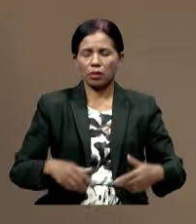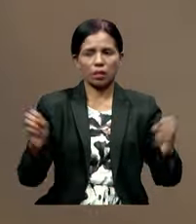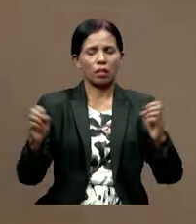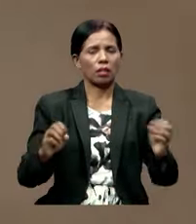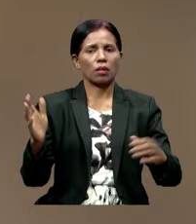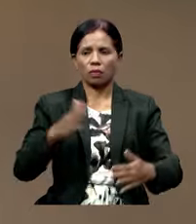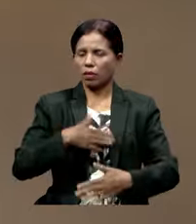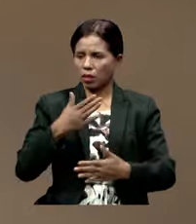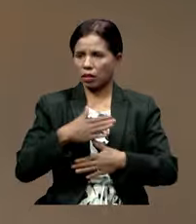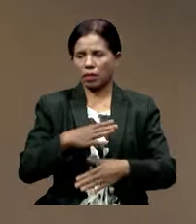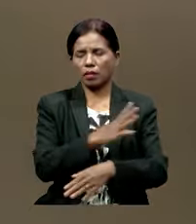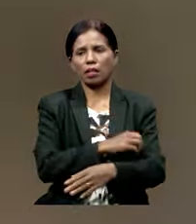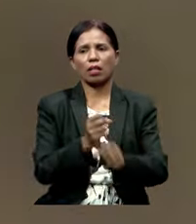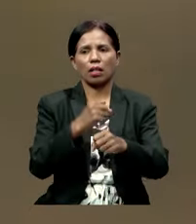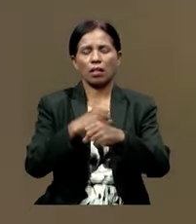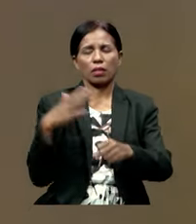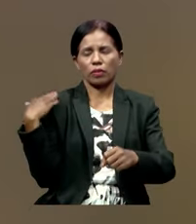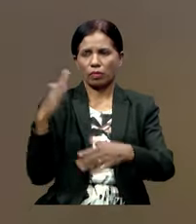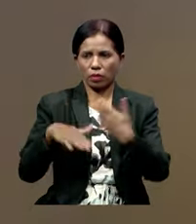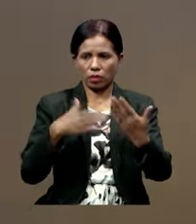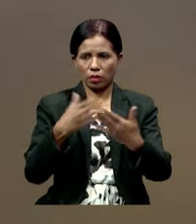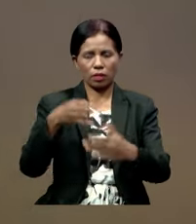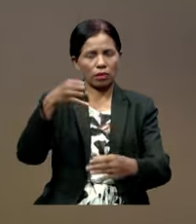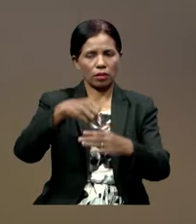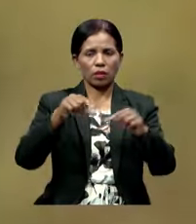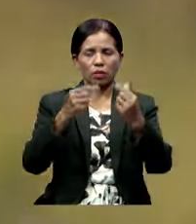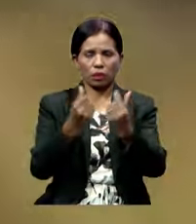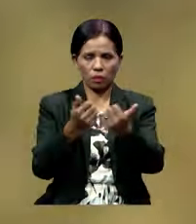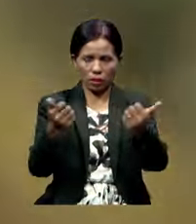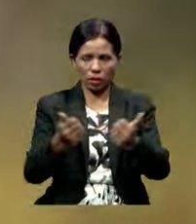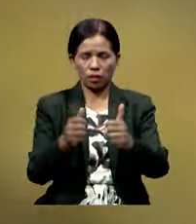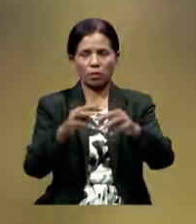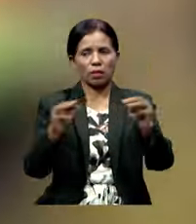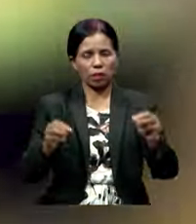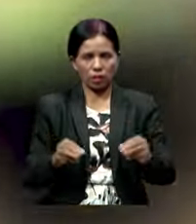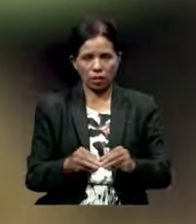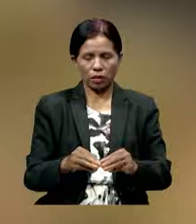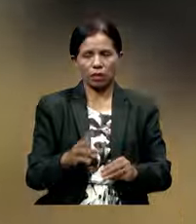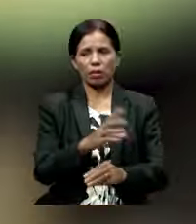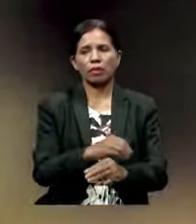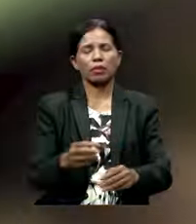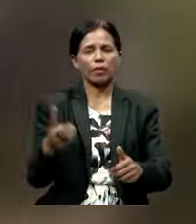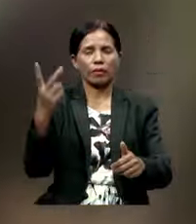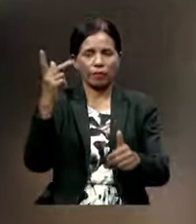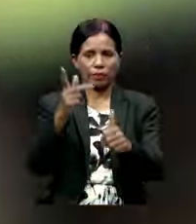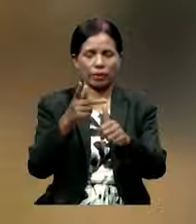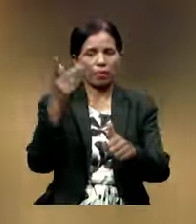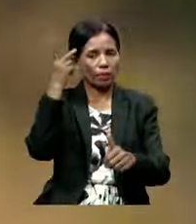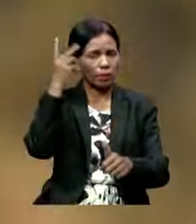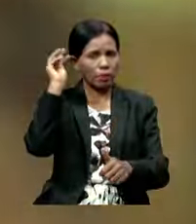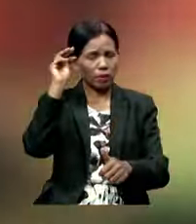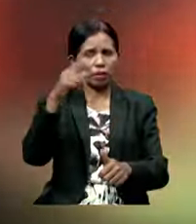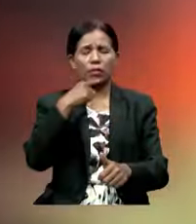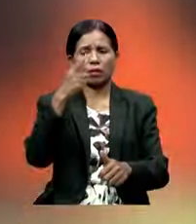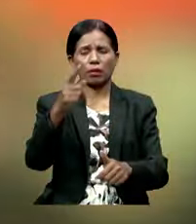confronto iracne, desconfia cria o si jovem sira, nebe envolve an e a grupo arte marcial no ritual sira. Tuir vice-primeiro-ministro Mariano Assarami Sabino